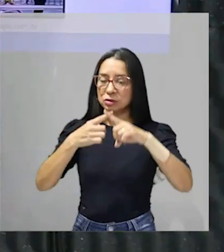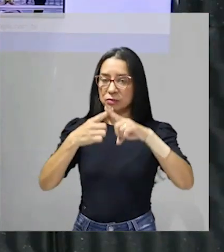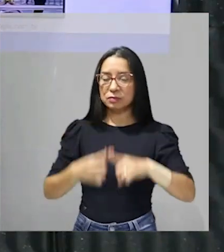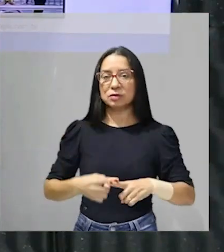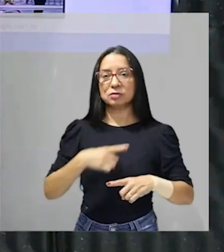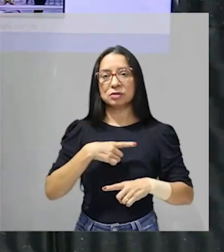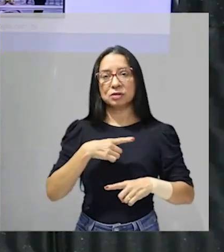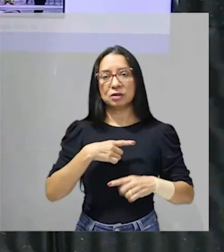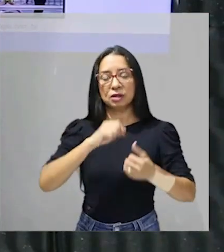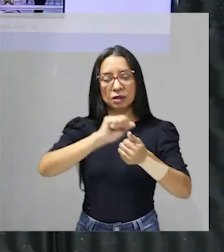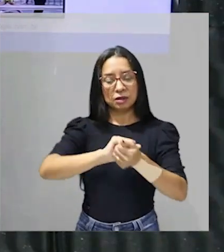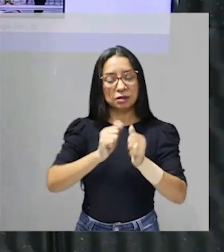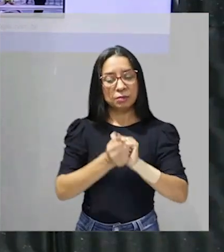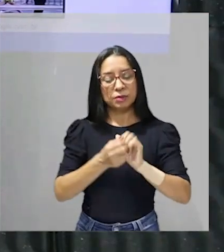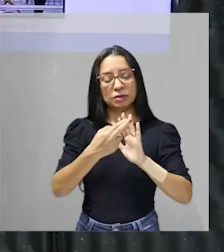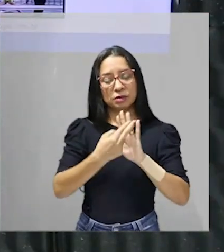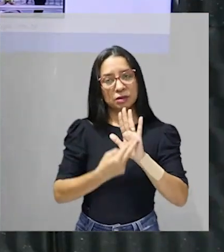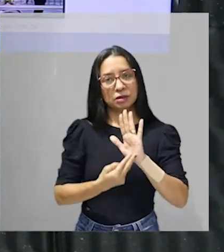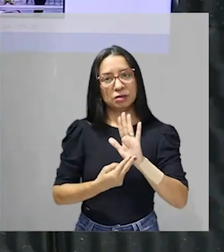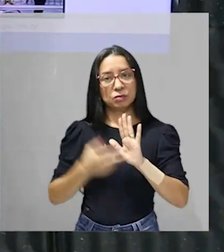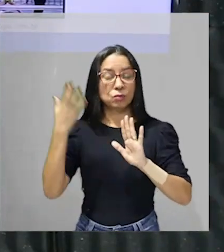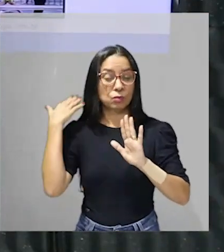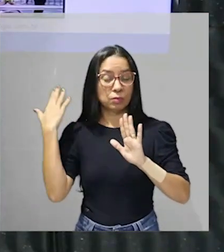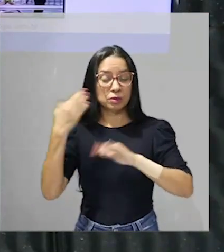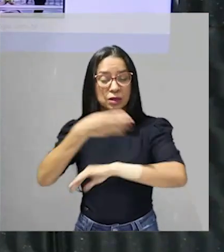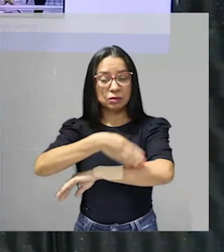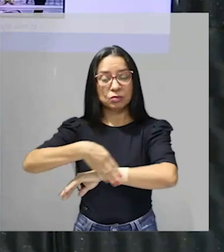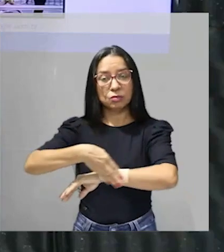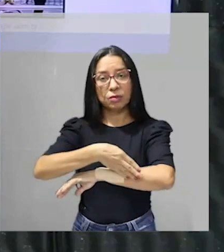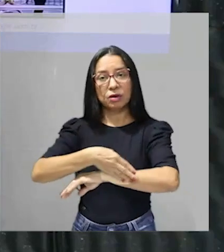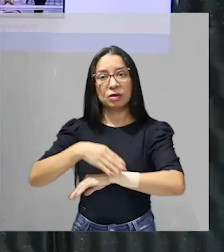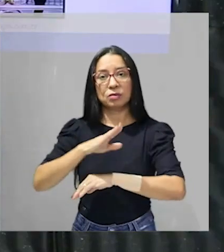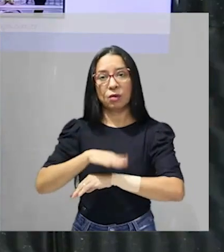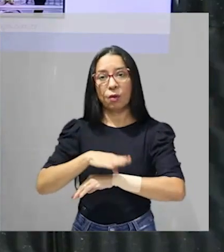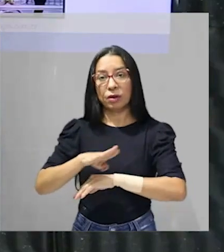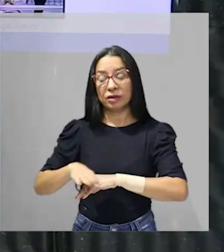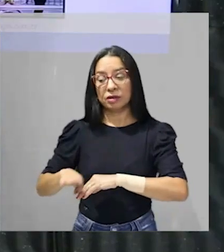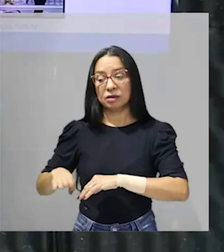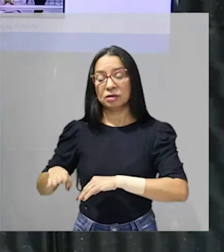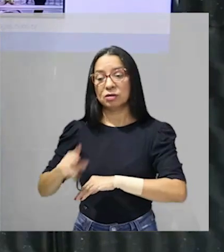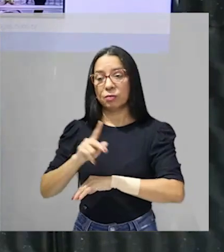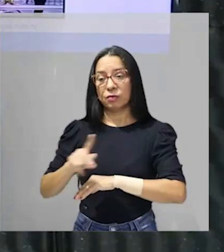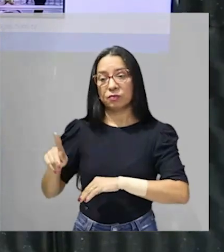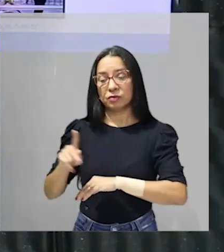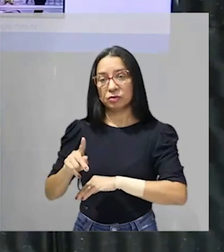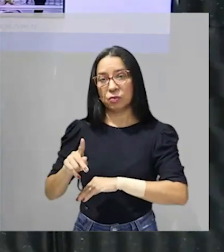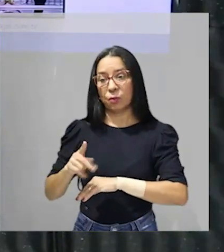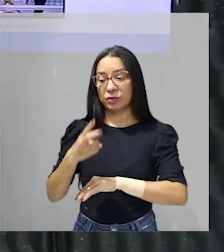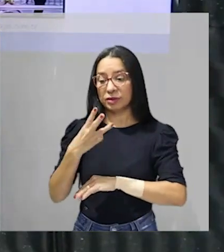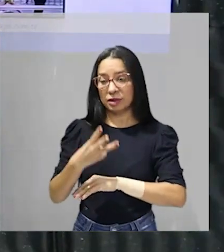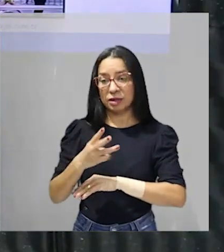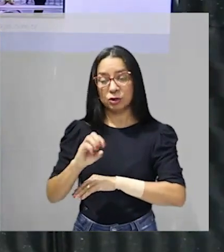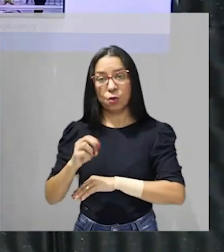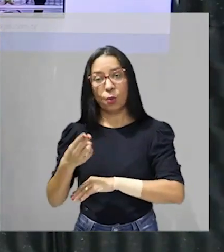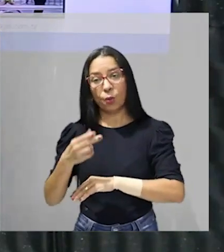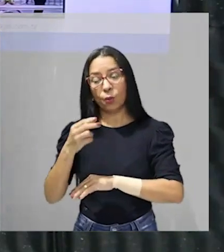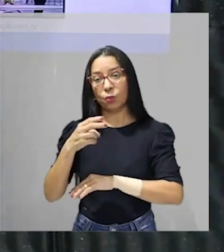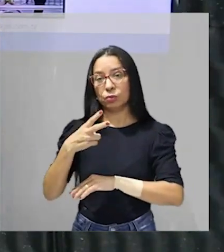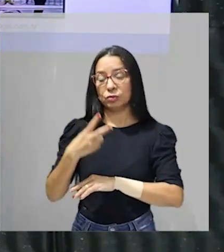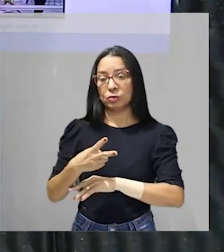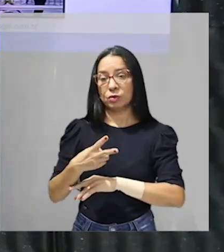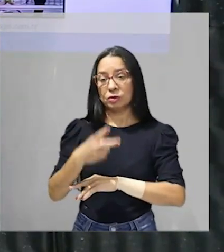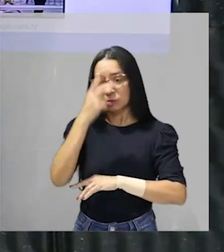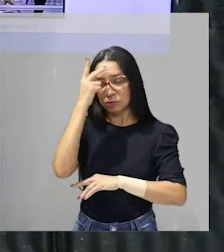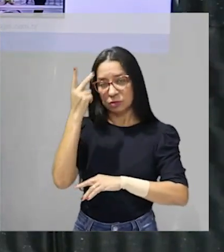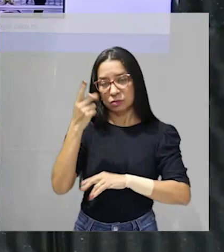as regras lá no meu bairro quando era criança eram três na linha numa rua na outra rua eram dois por conta da largura da rua